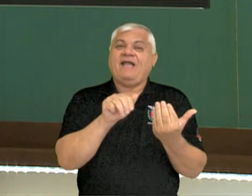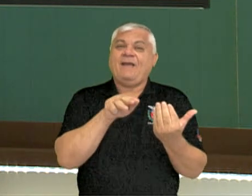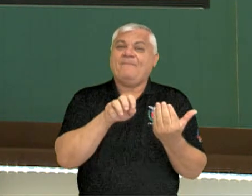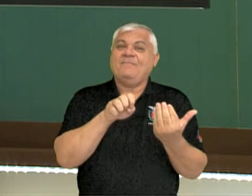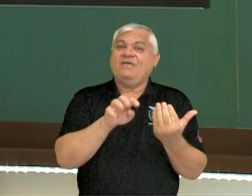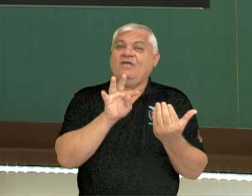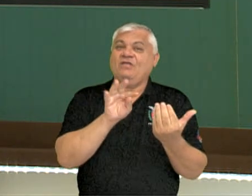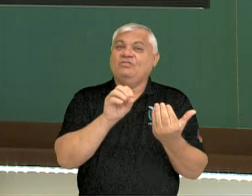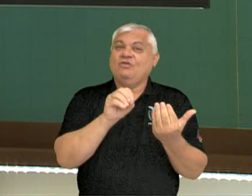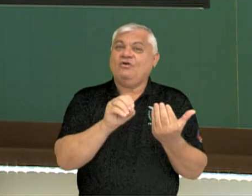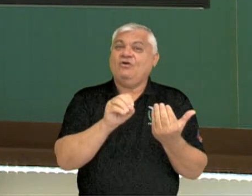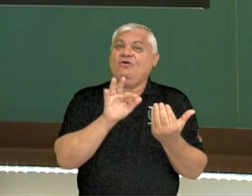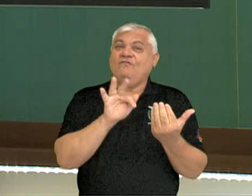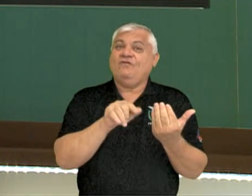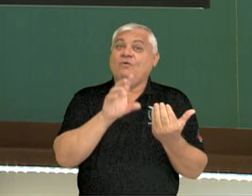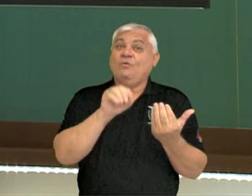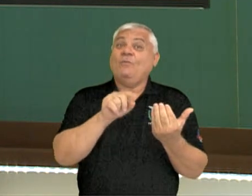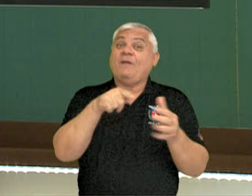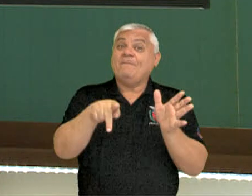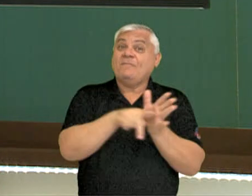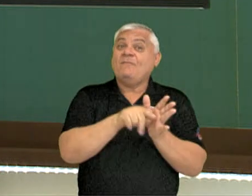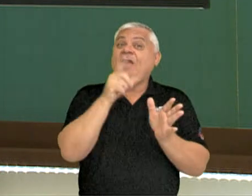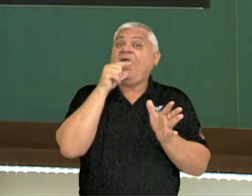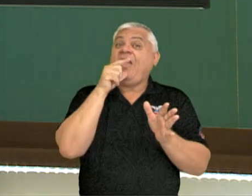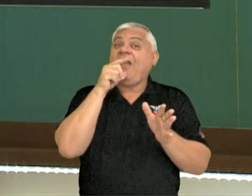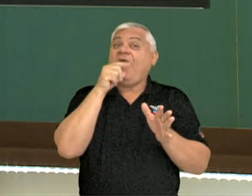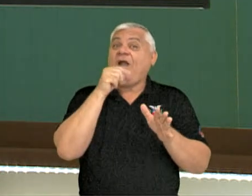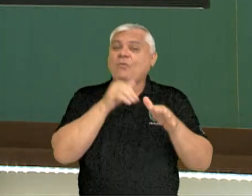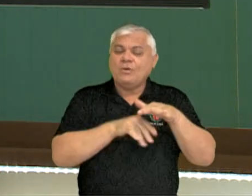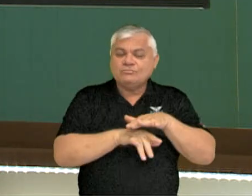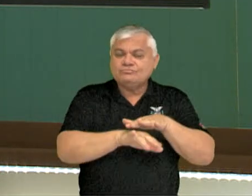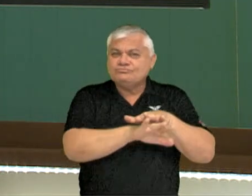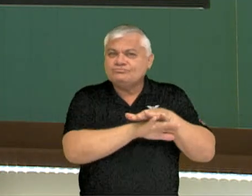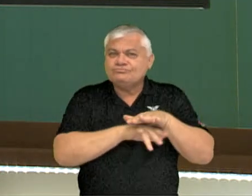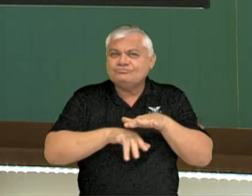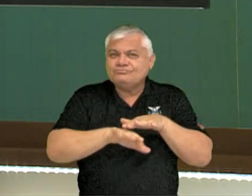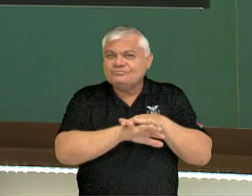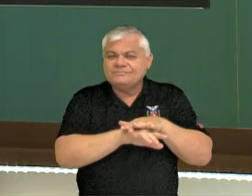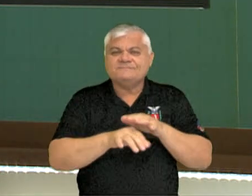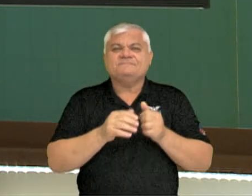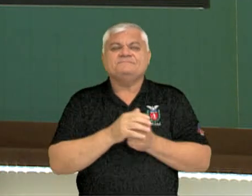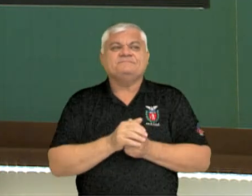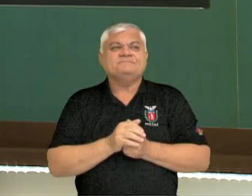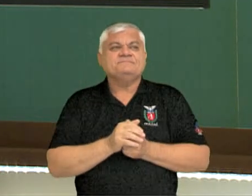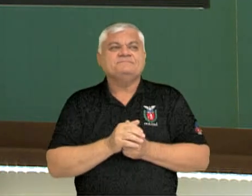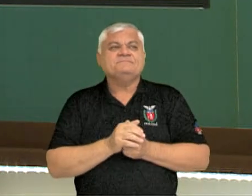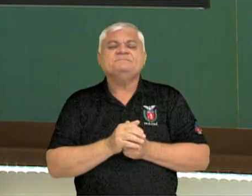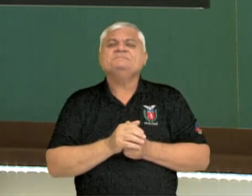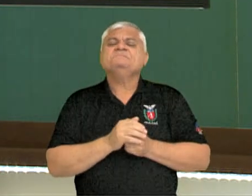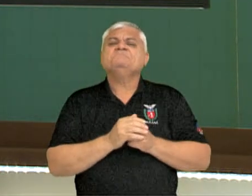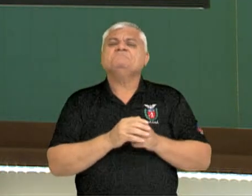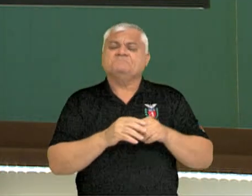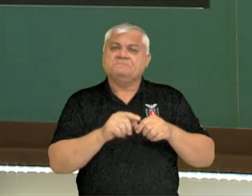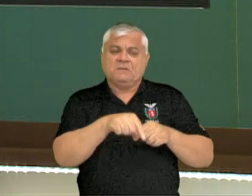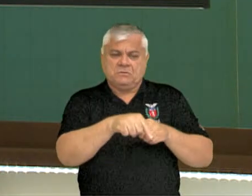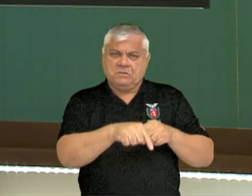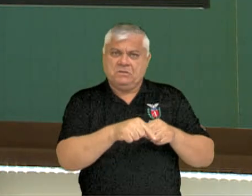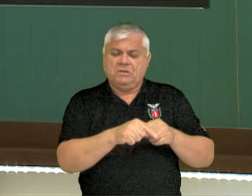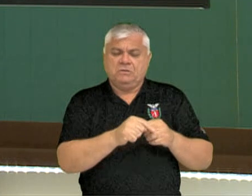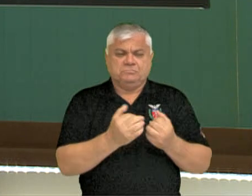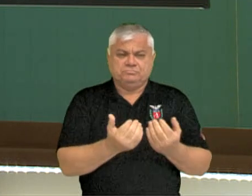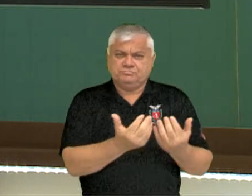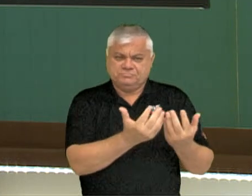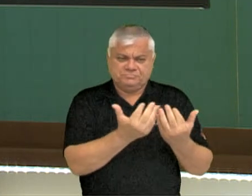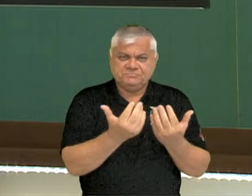é haploide, porque ele surgiu lá do esporo que era haploide germinado. No gametófito existem